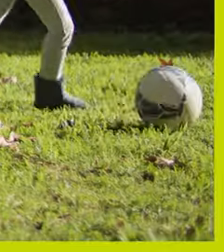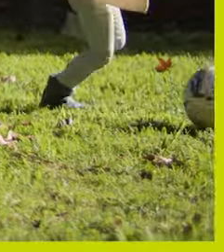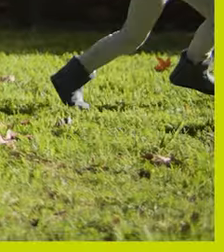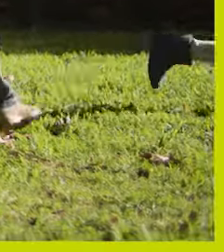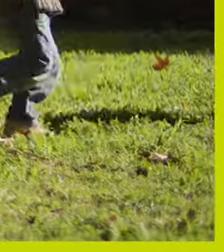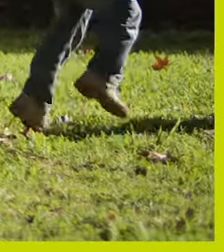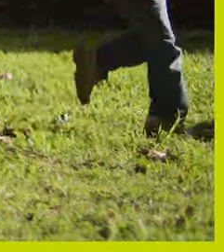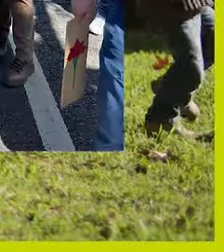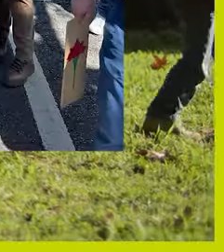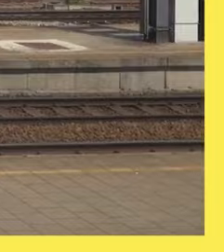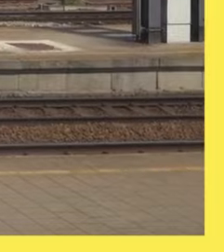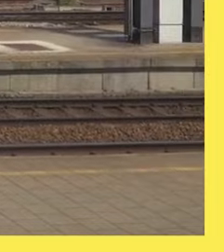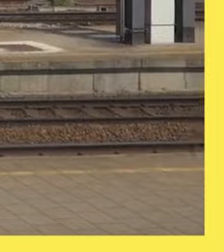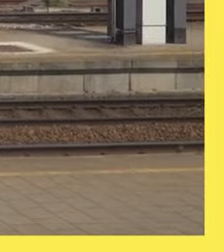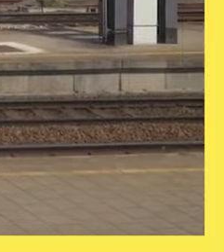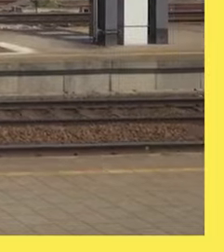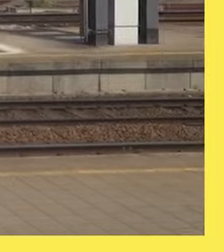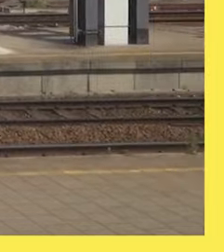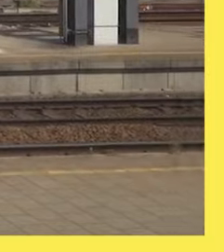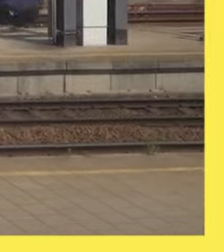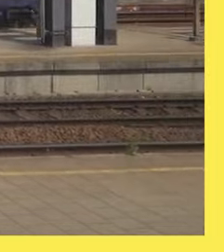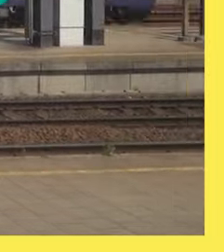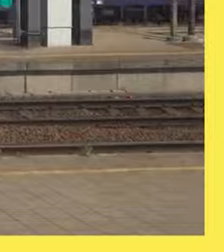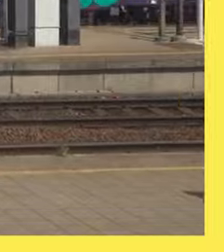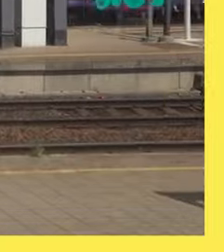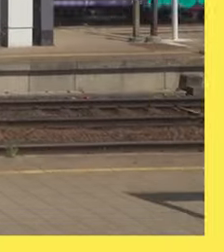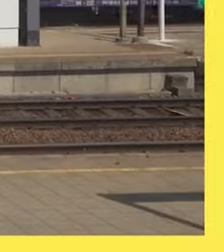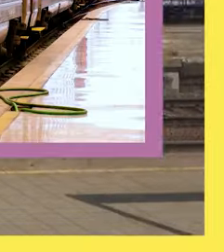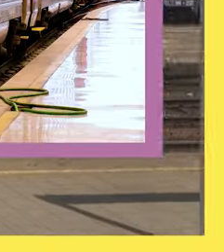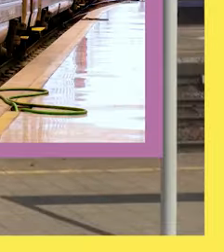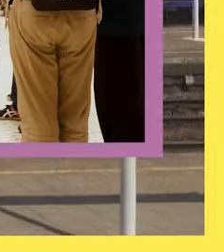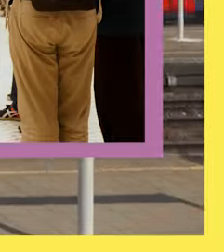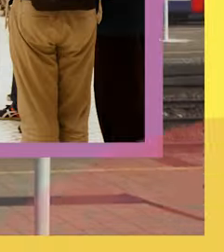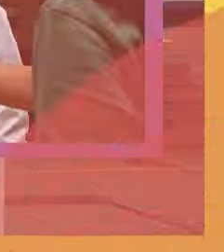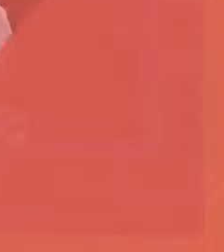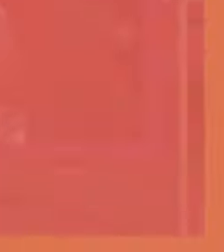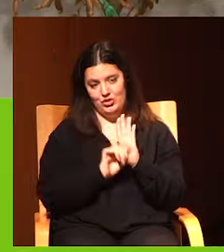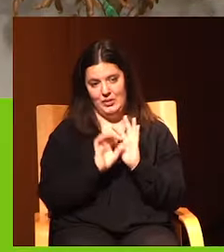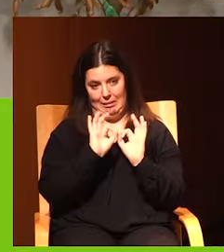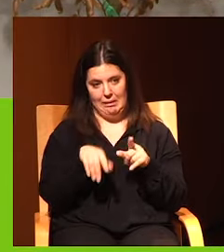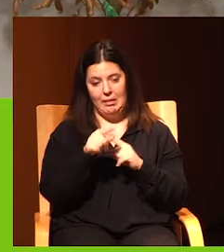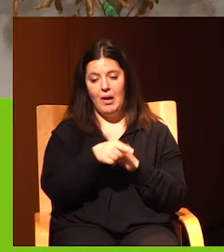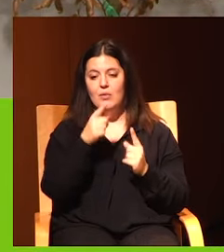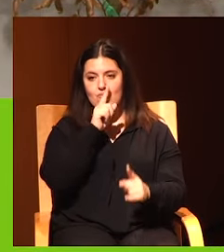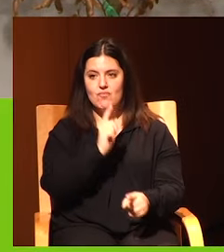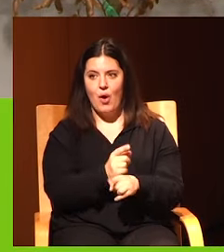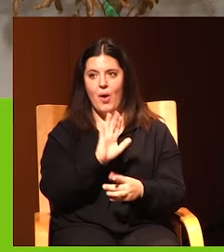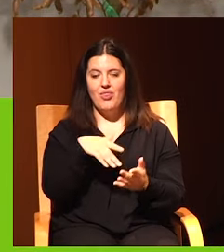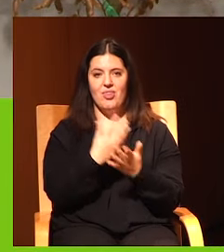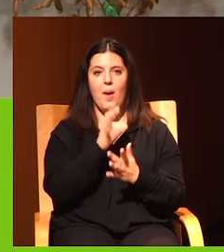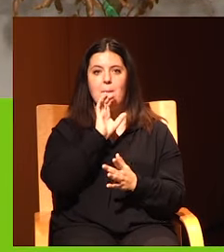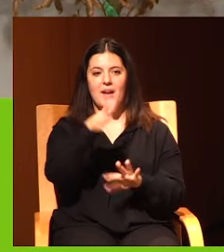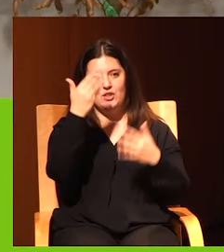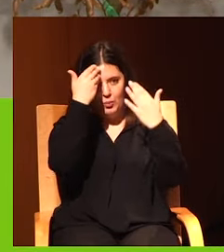tempo para viver um futuro que garante uma ferrovia acessível e que une todo o país à Europa tornamos o país mais